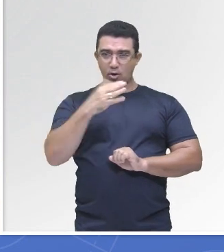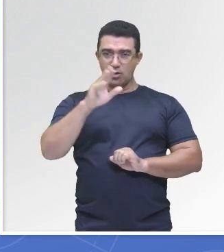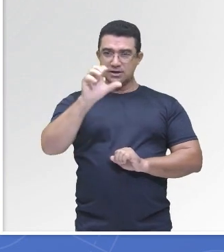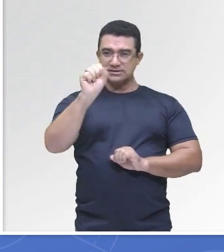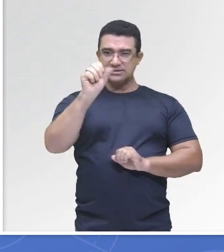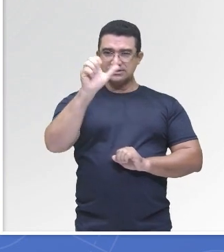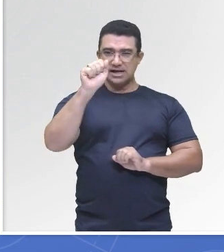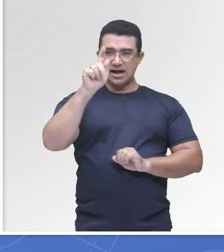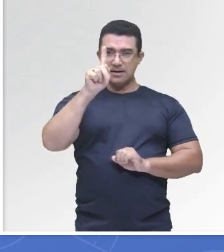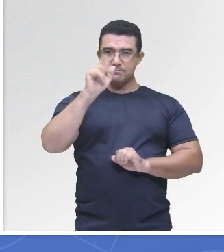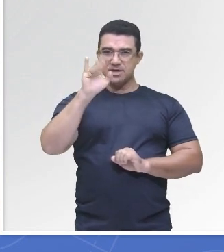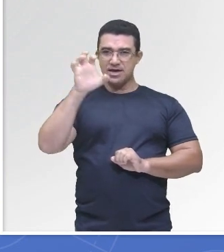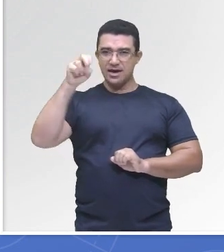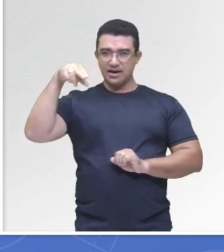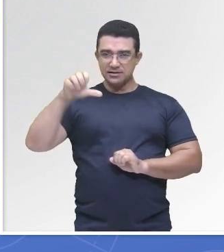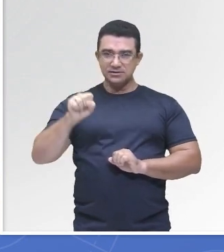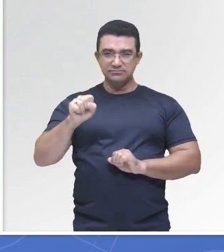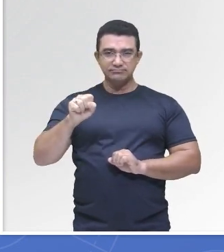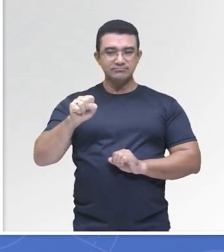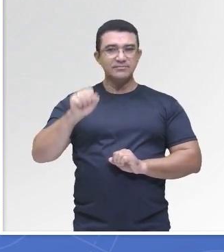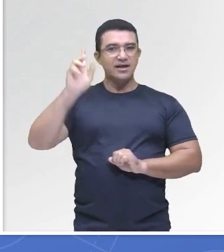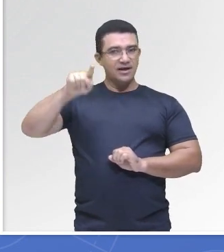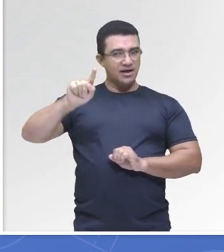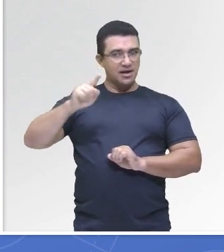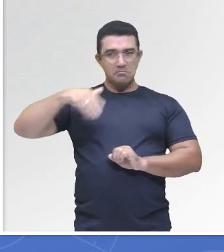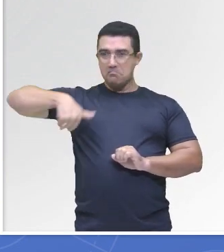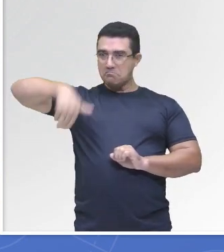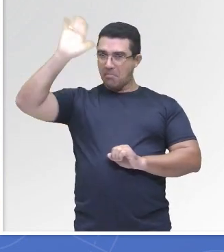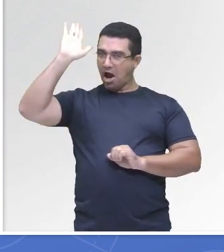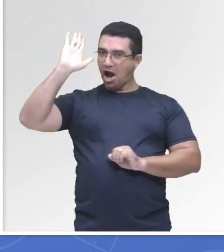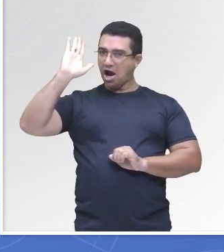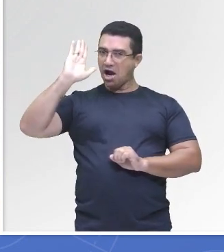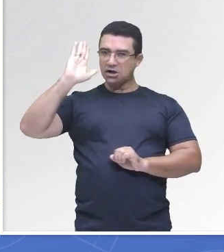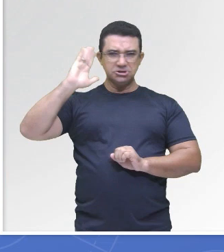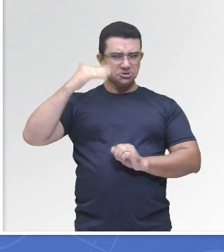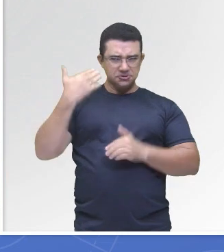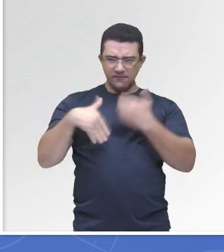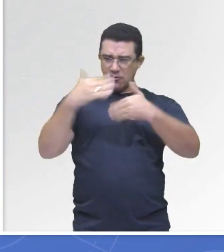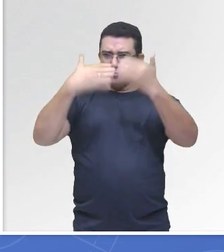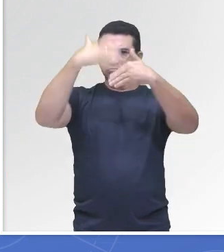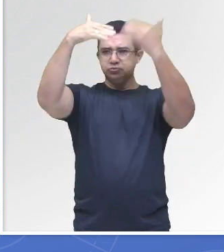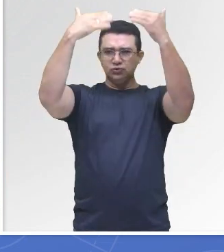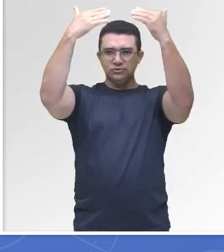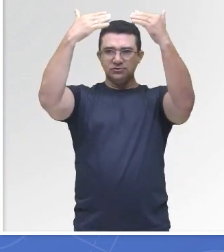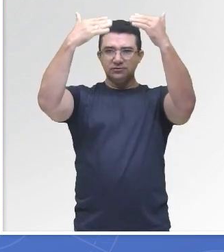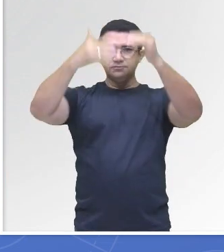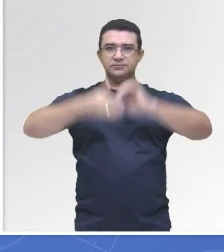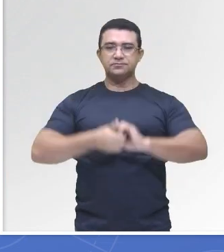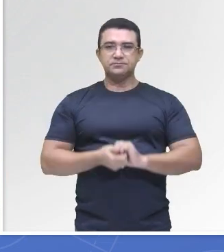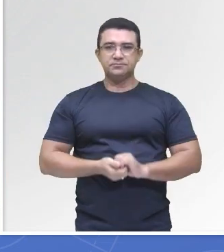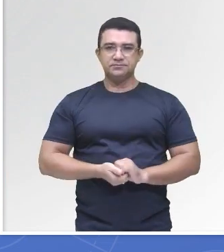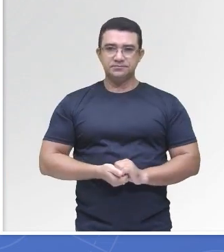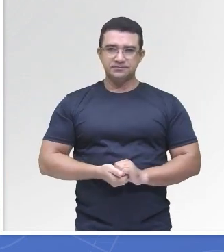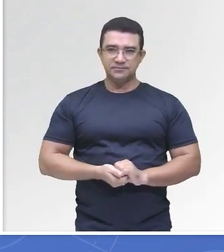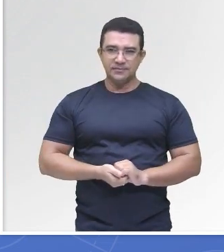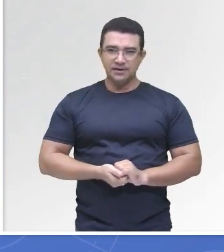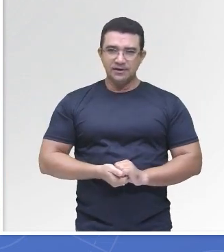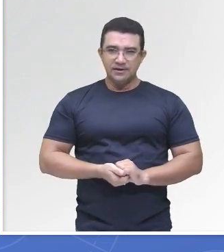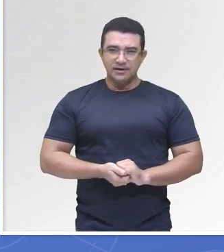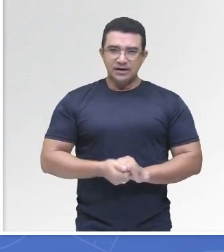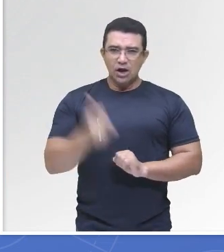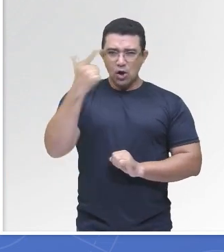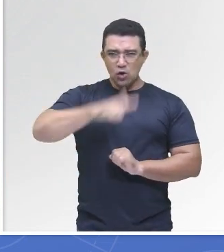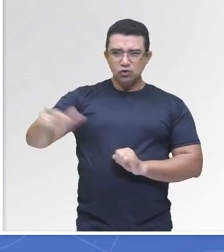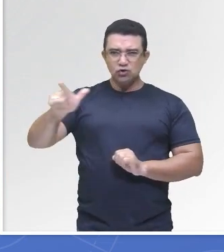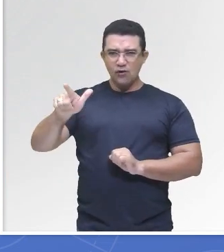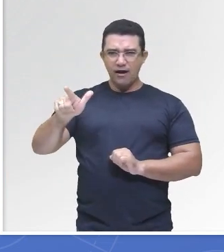o auge dessa evolução, que é a nossa espécie, tá? Prosseguindo, a gente vai ver que o